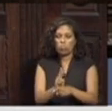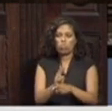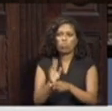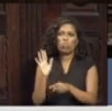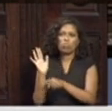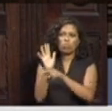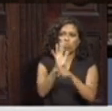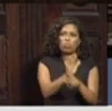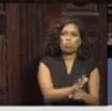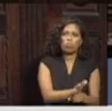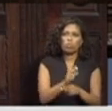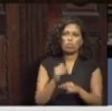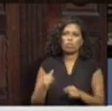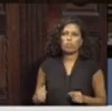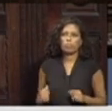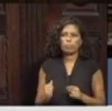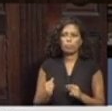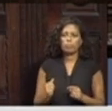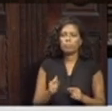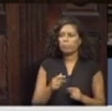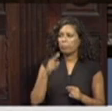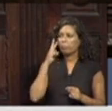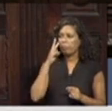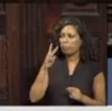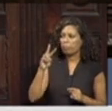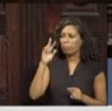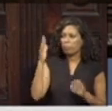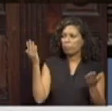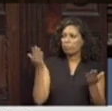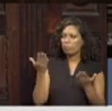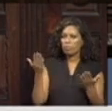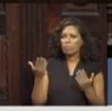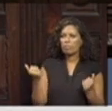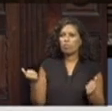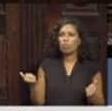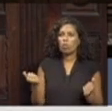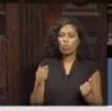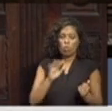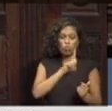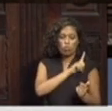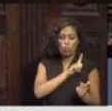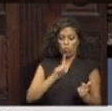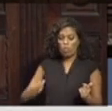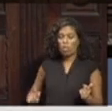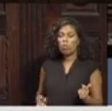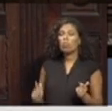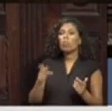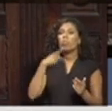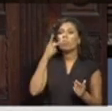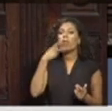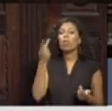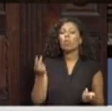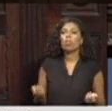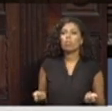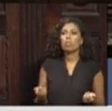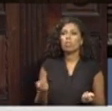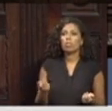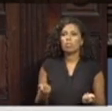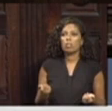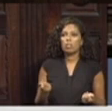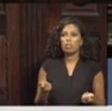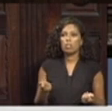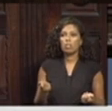num conflito sem fim, que demonstra de maneira muito clara a total incapacidade